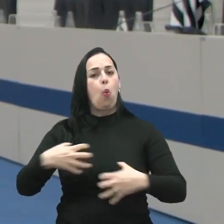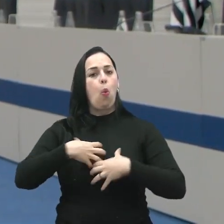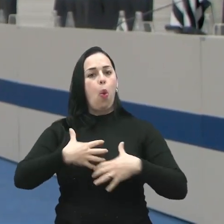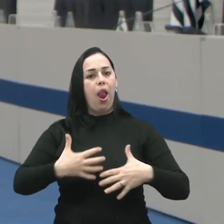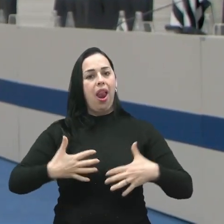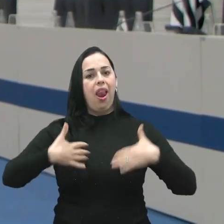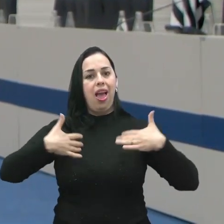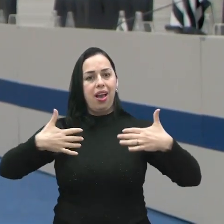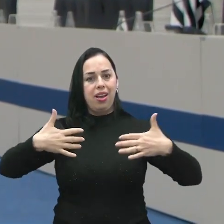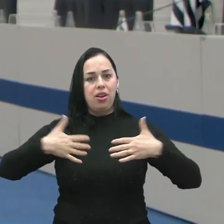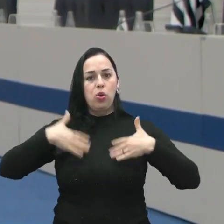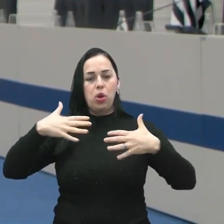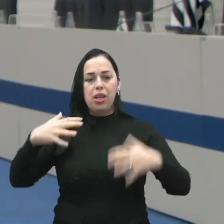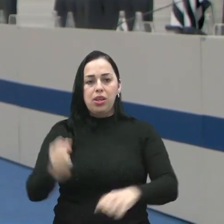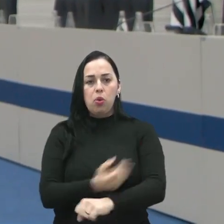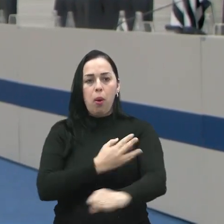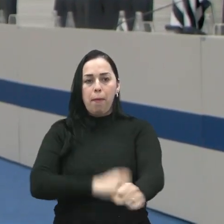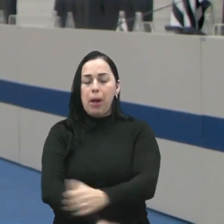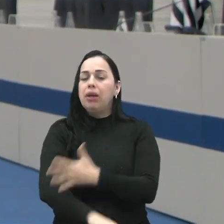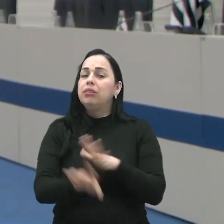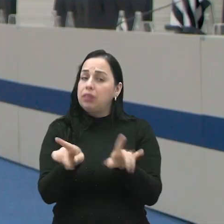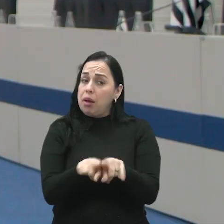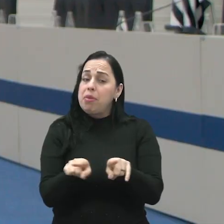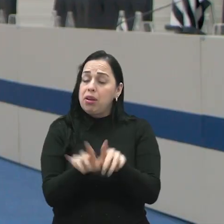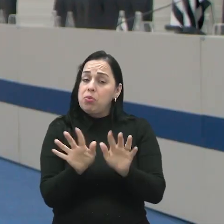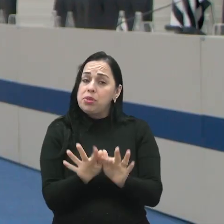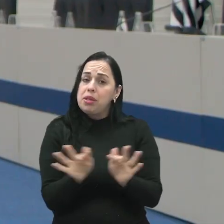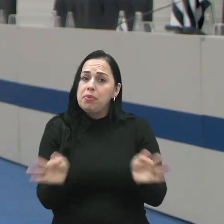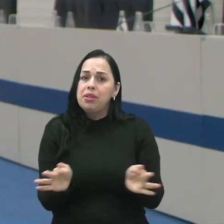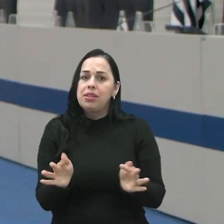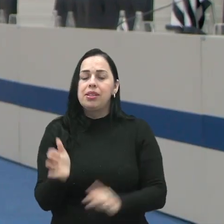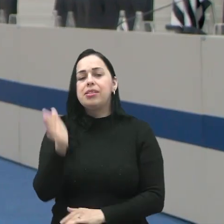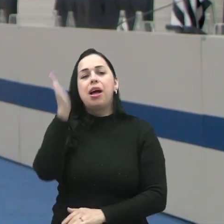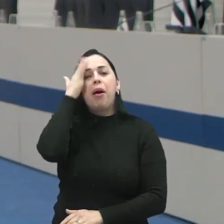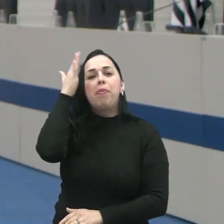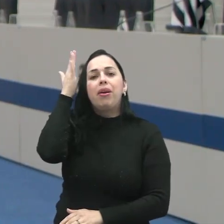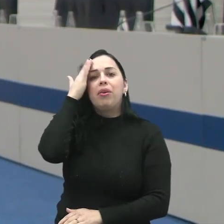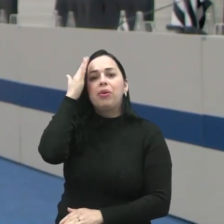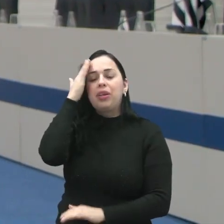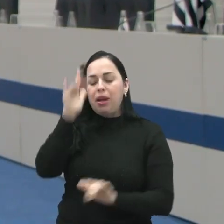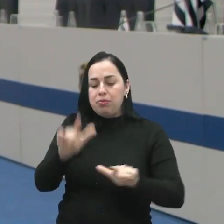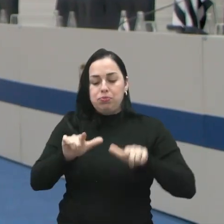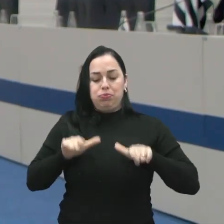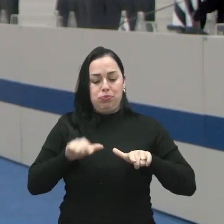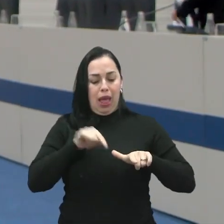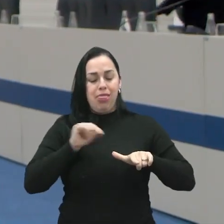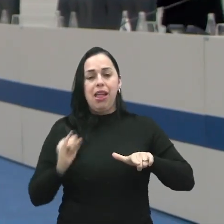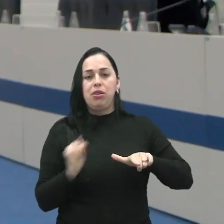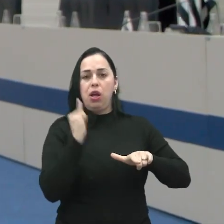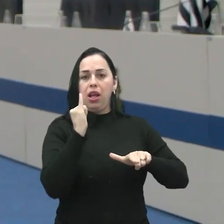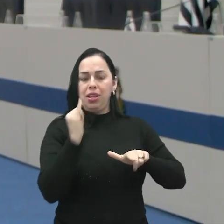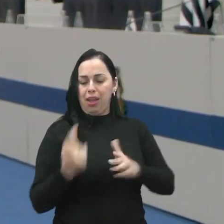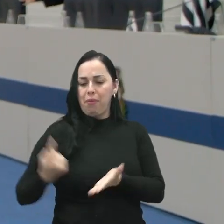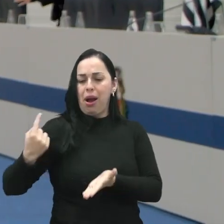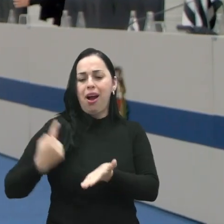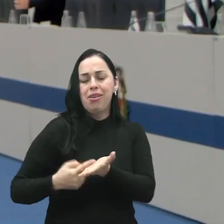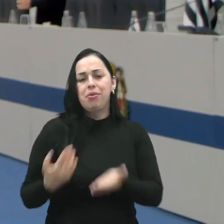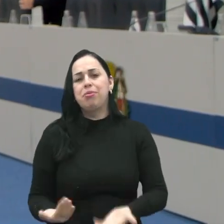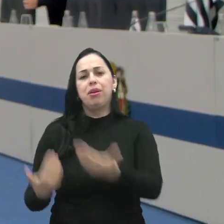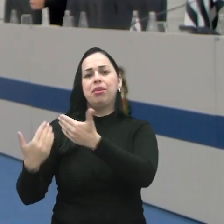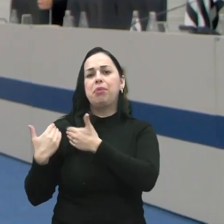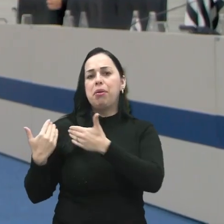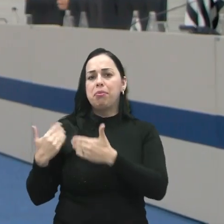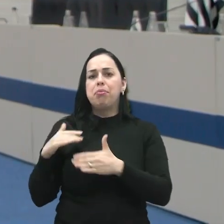muita emoção, recebi com muita humildade, sabendo que além de ser uma honraria, é também um compromisso com a cidade a ser desenvolvido,